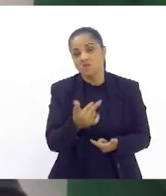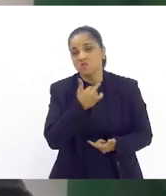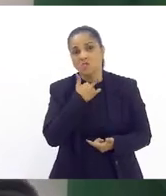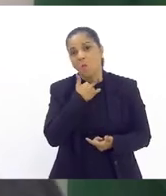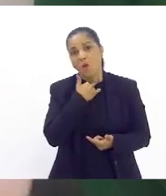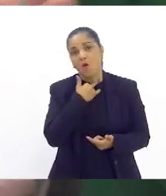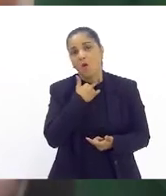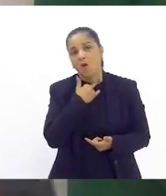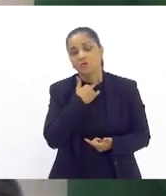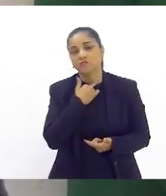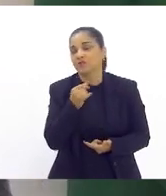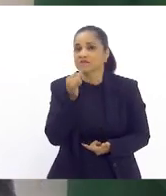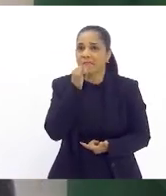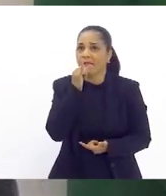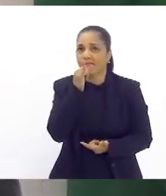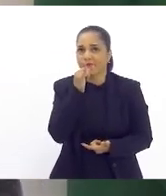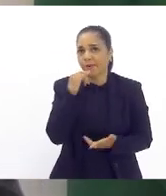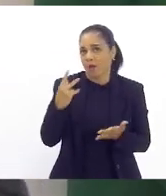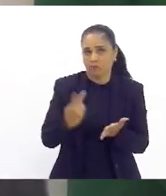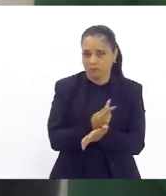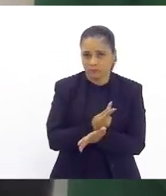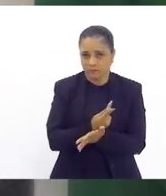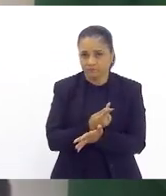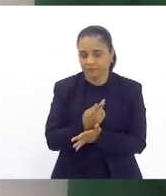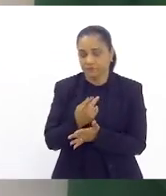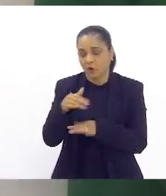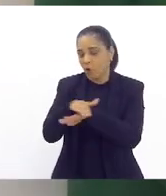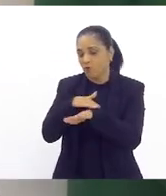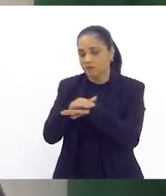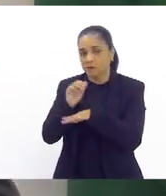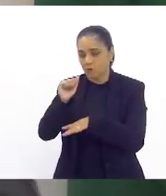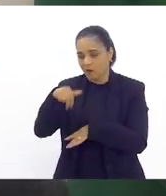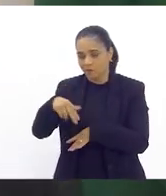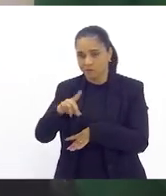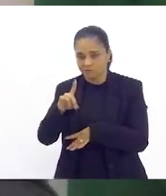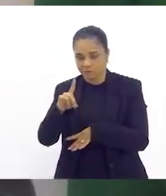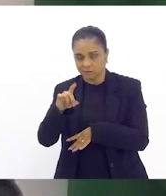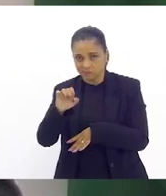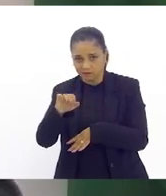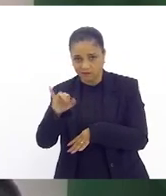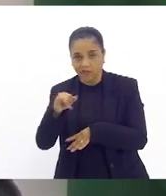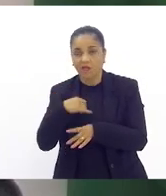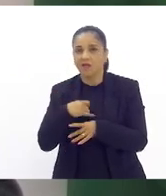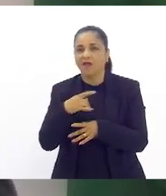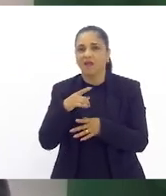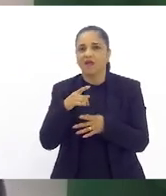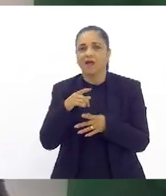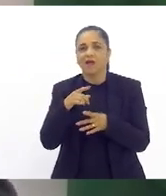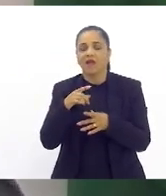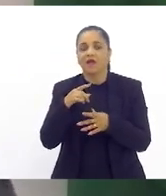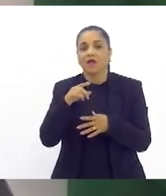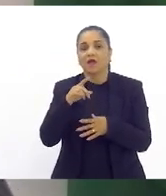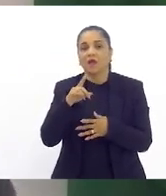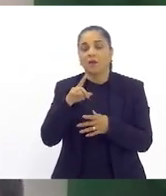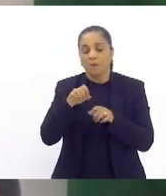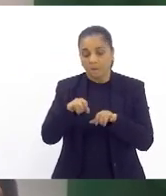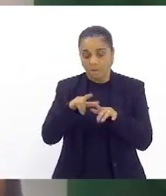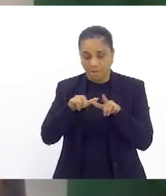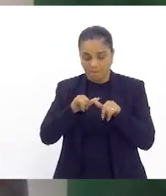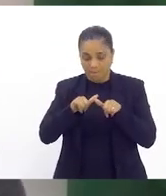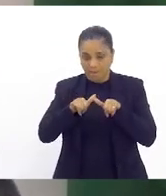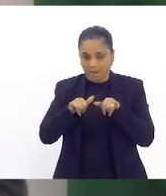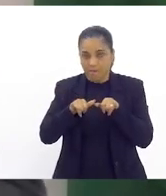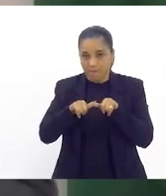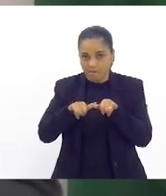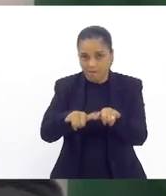acontecer por exemplo que eu falei com Andreia é a rede Dona Atacadista até esqueci não me recorda do município mas eu sei que a Ênio